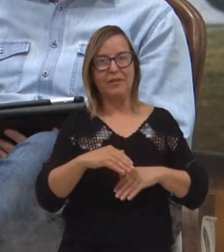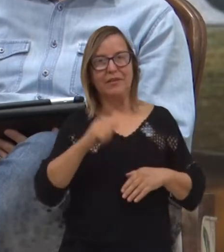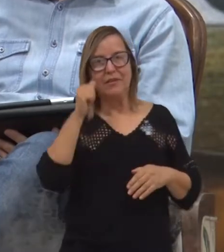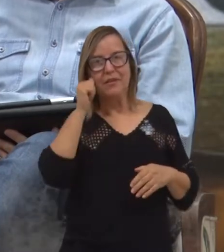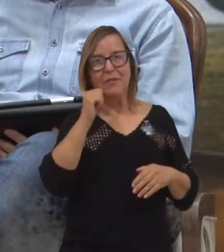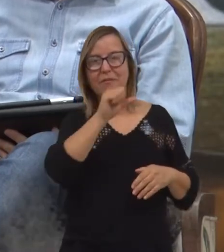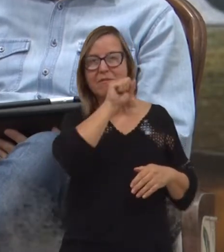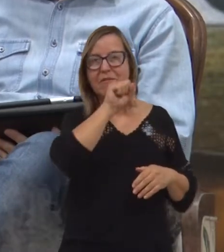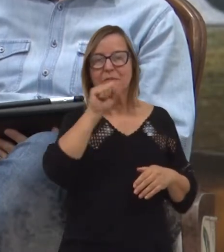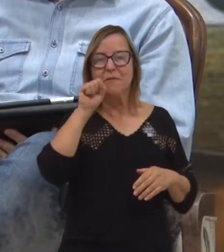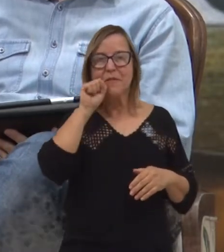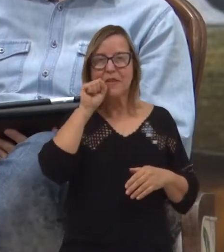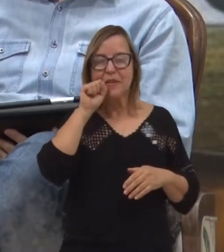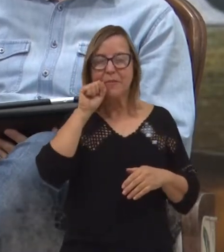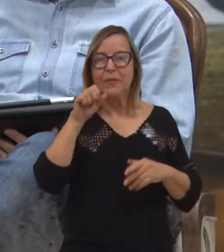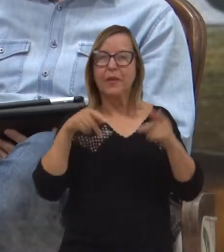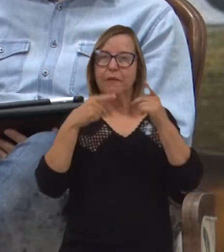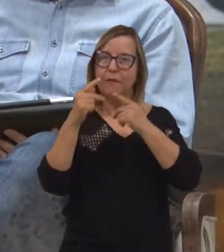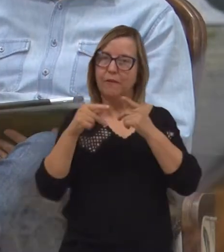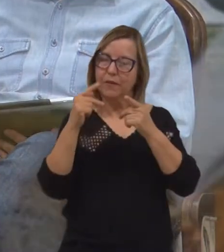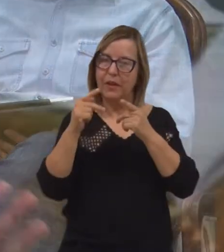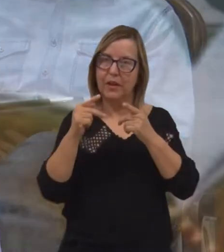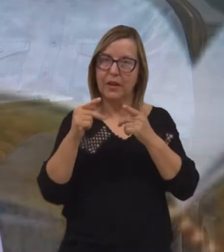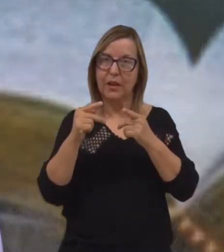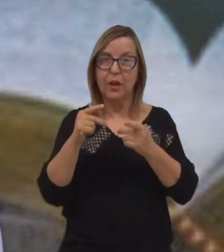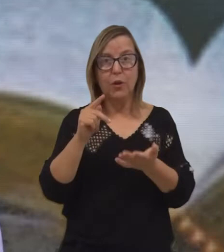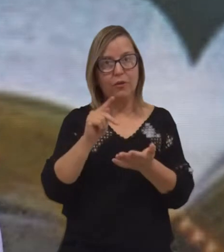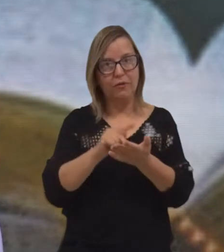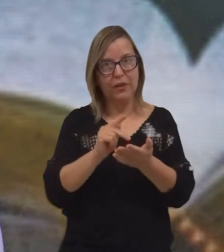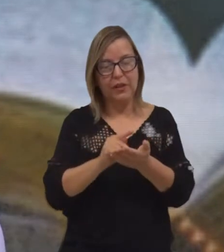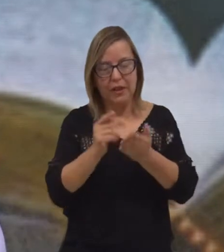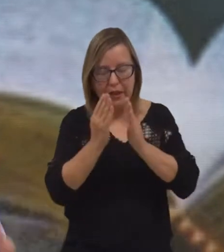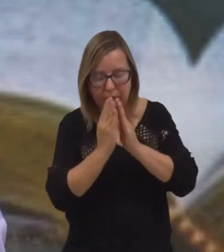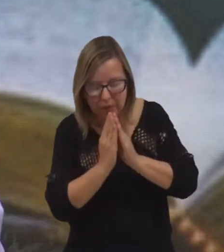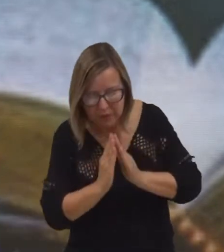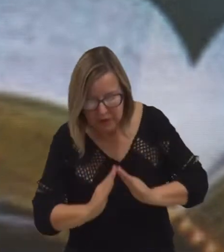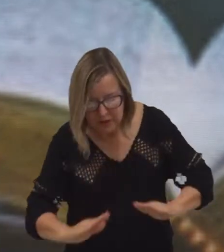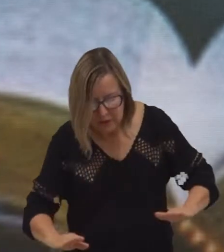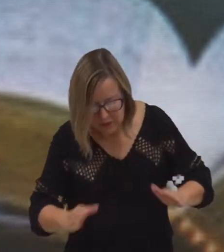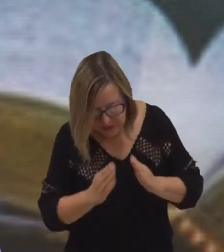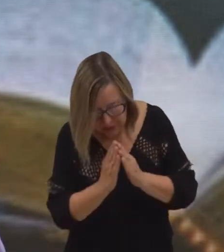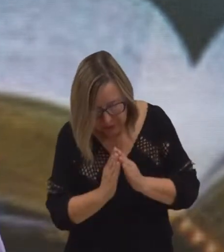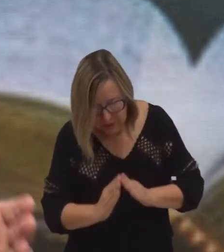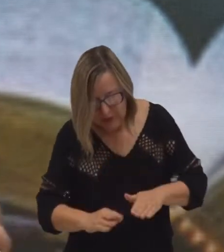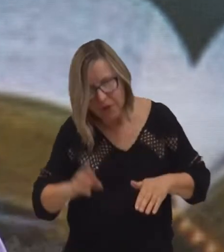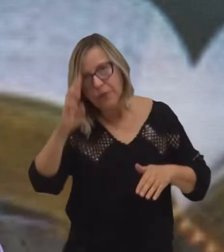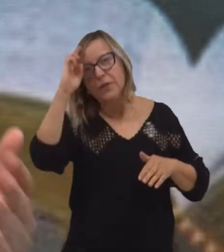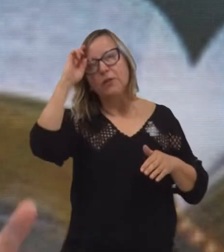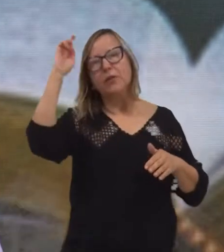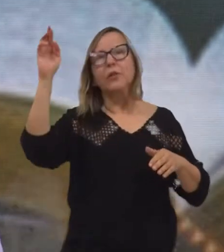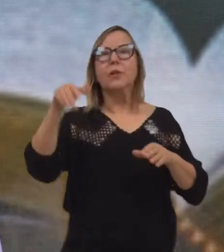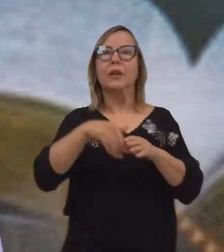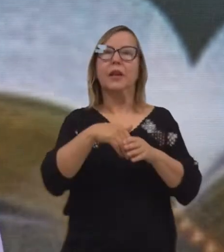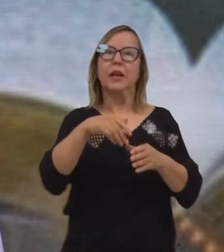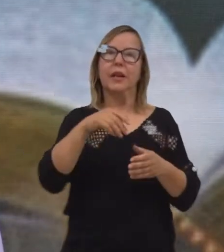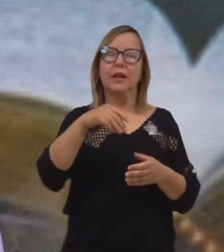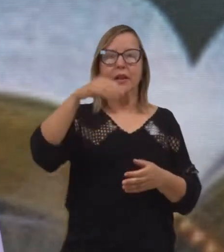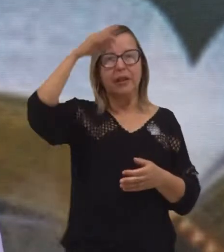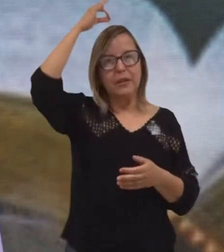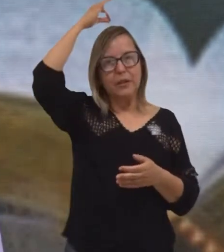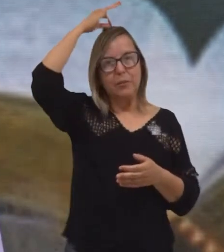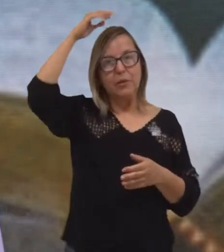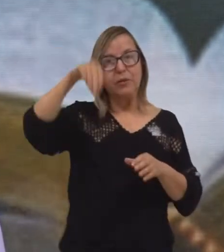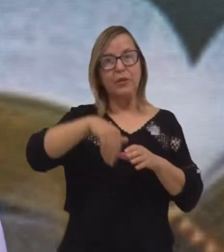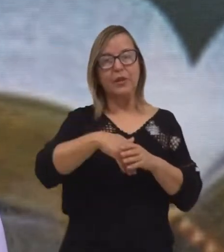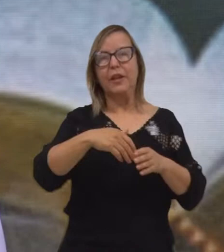claro que o verdadeiro adorador adoraria em espírito e em verdade. Não seria num local específico, mas a sua vida de